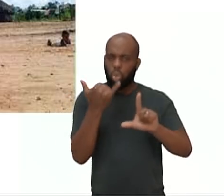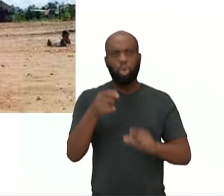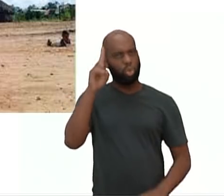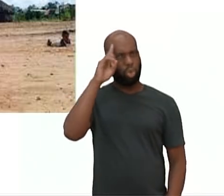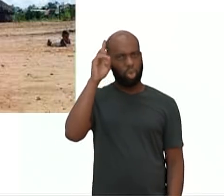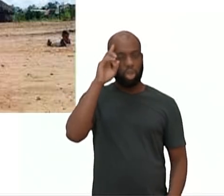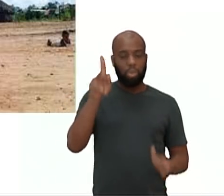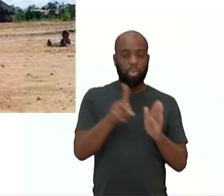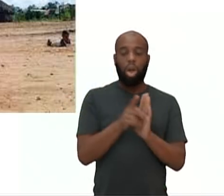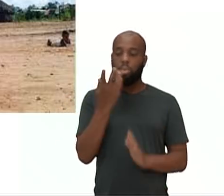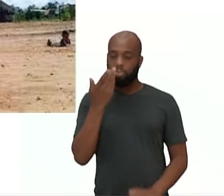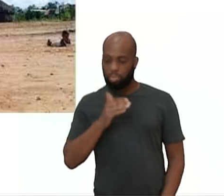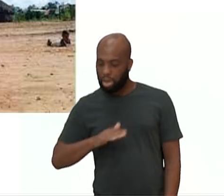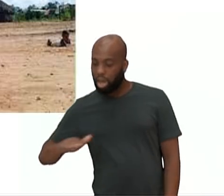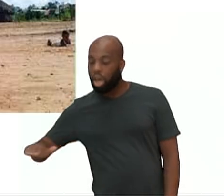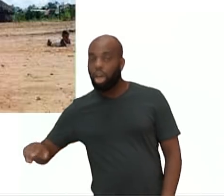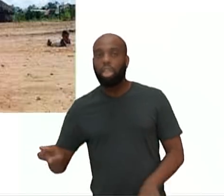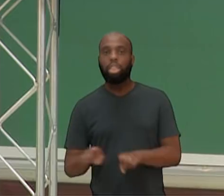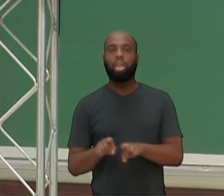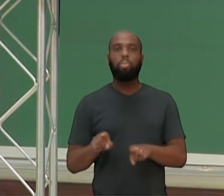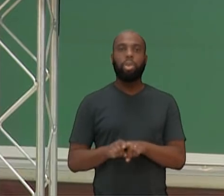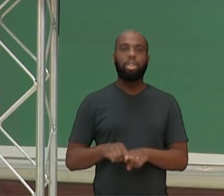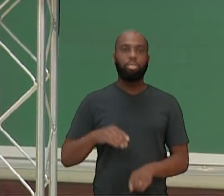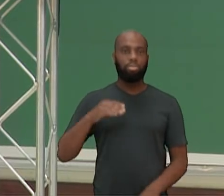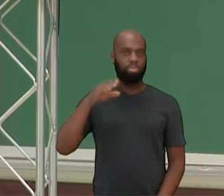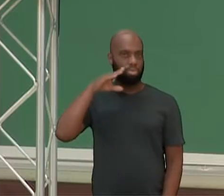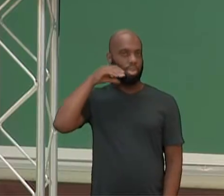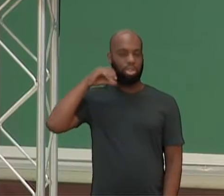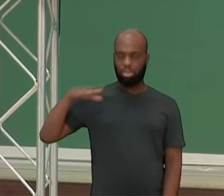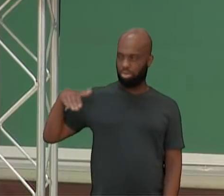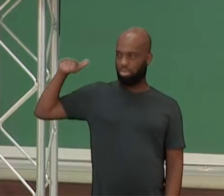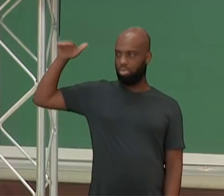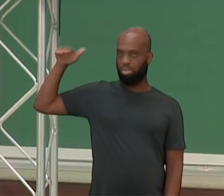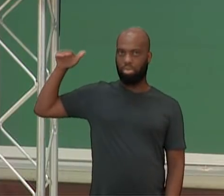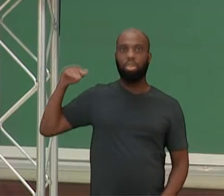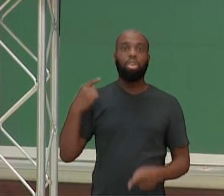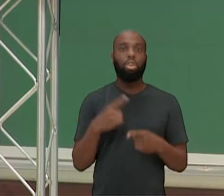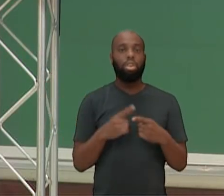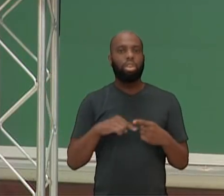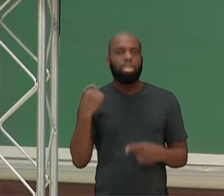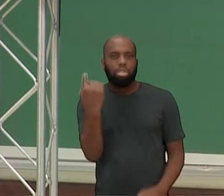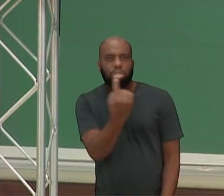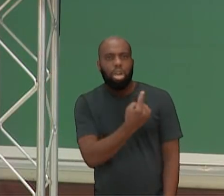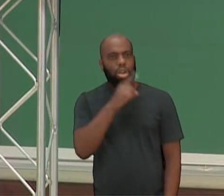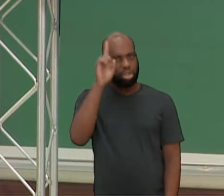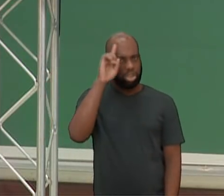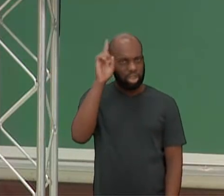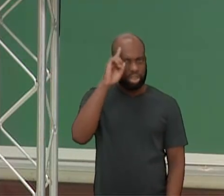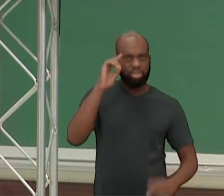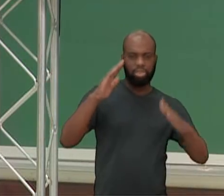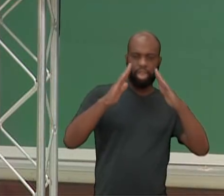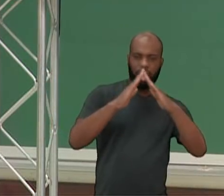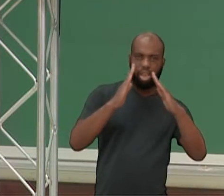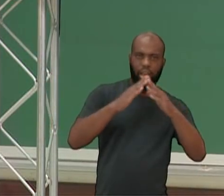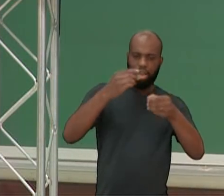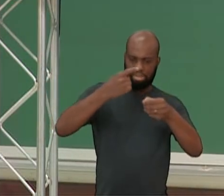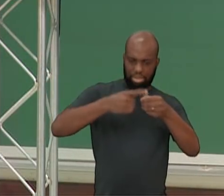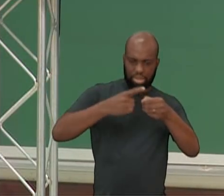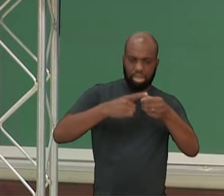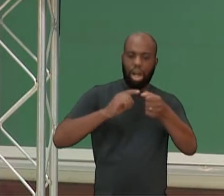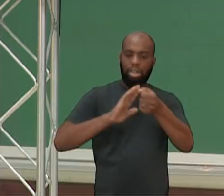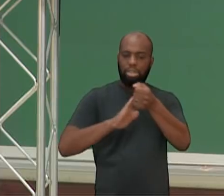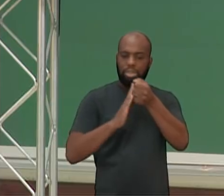adultos? Olha que bacana. No nosso dia a dia, né, aqui na nossa casa, na nossa cidade, no nosso